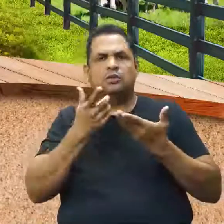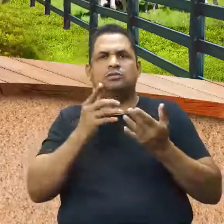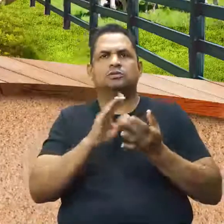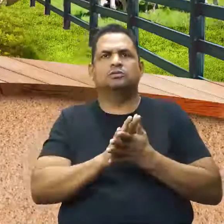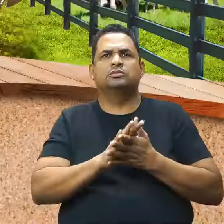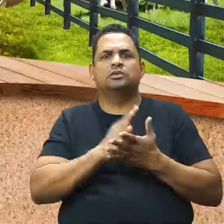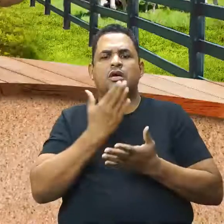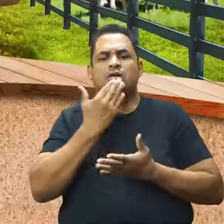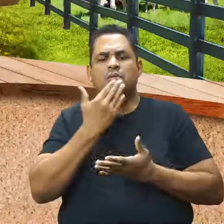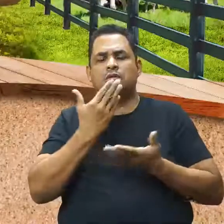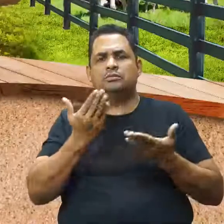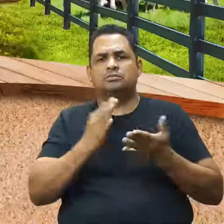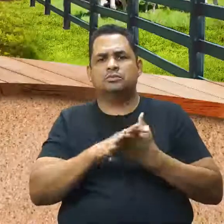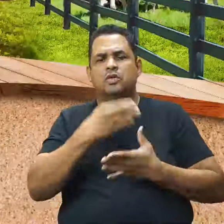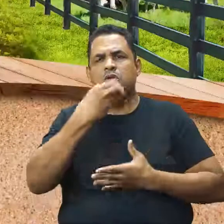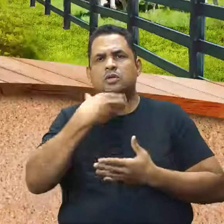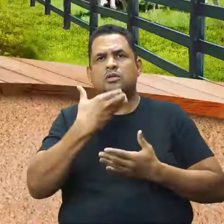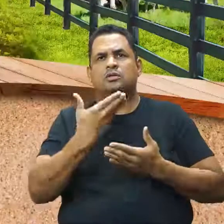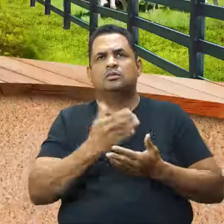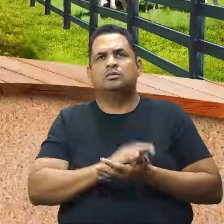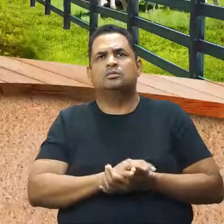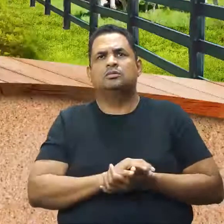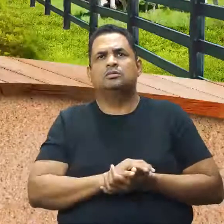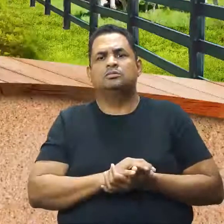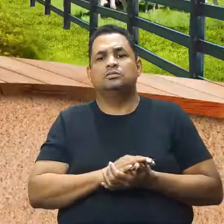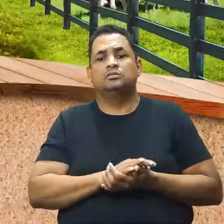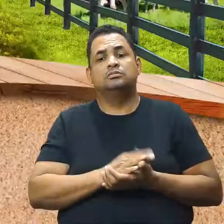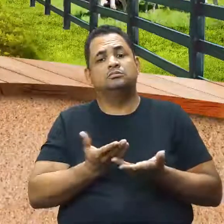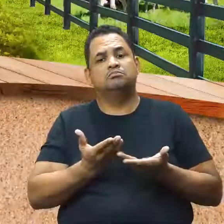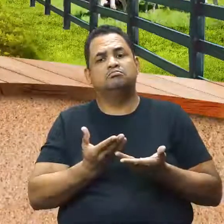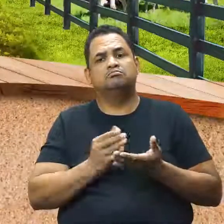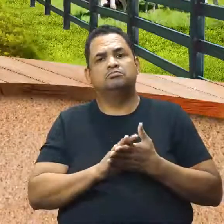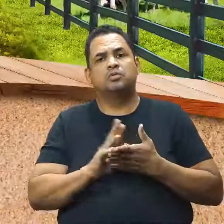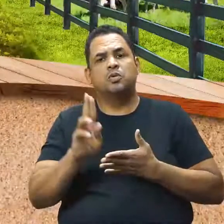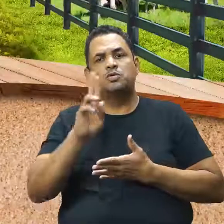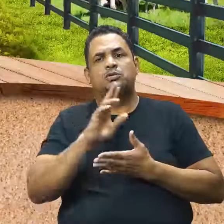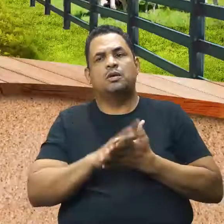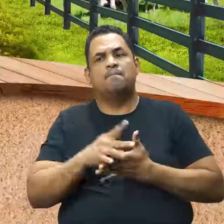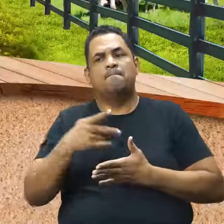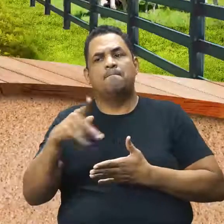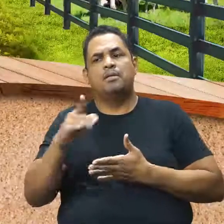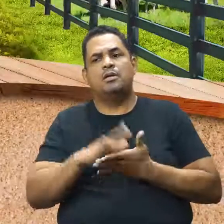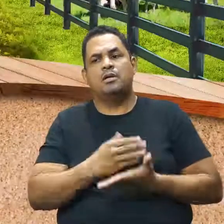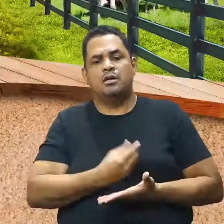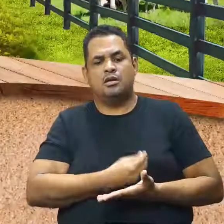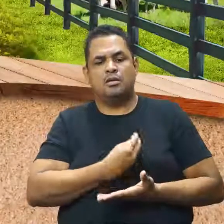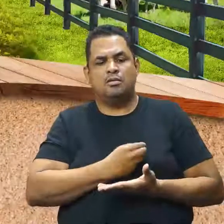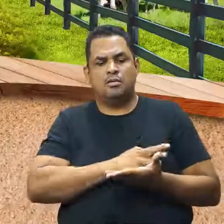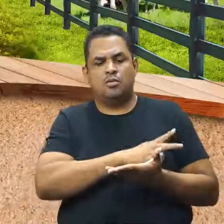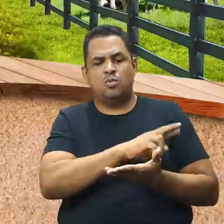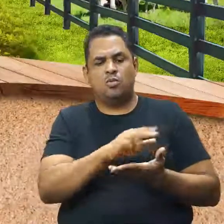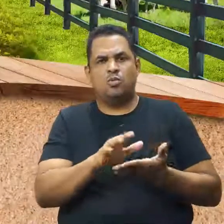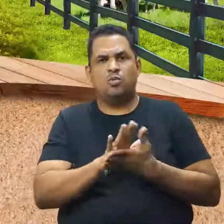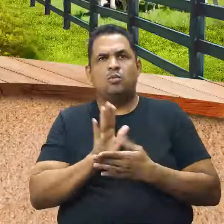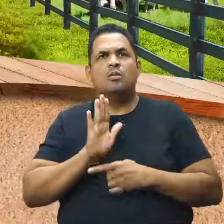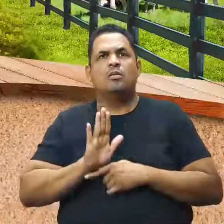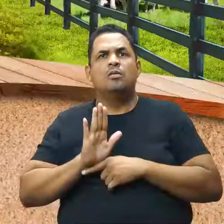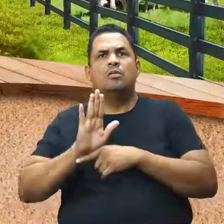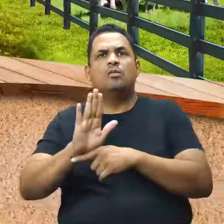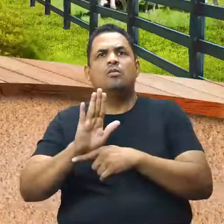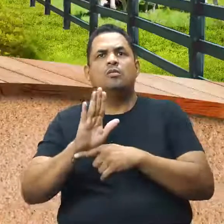alimentam dessas frutas. Então é mais voltado para a biodiversidade, para favorecer uma